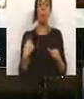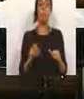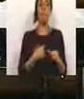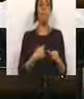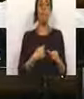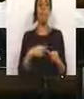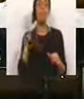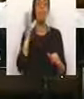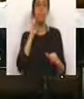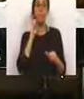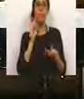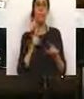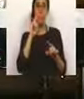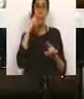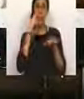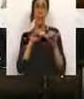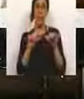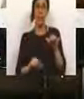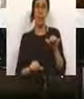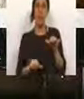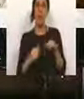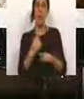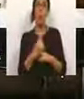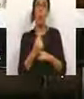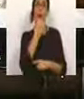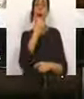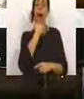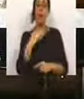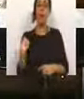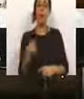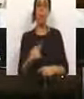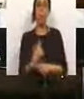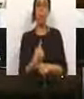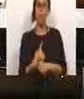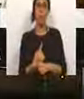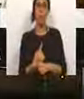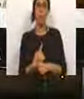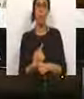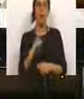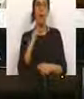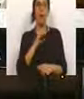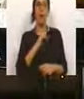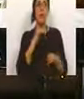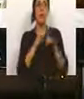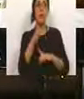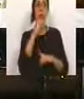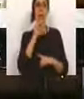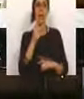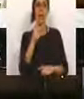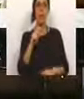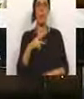termos sido ouvidos com essa atenção. E também é um agrado para nós que a Sra. Deputada